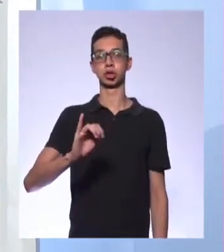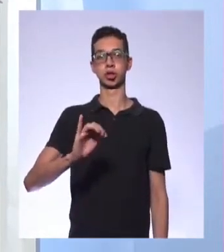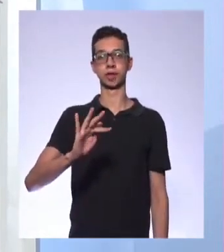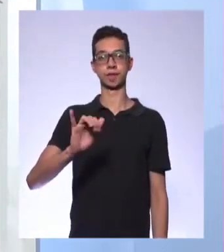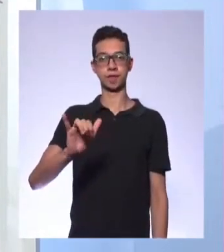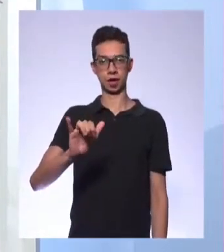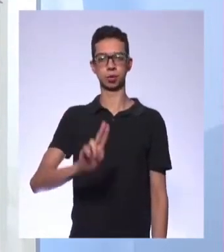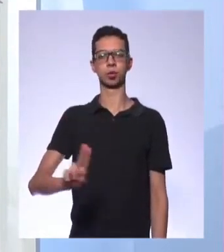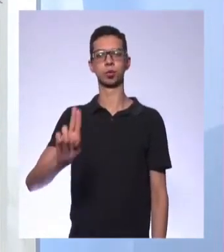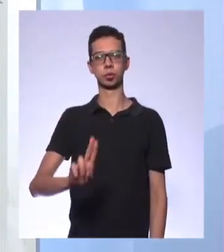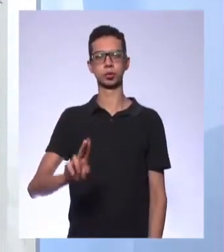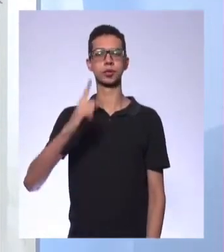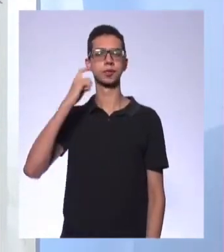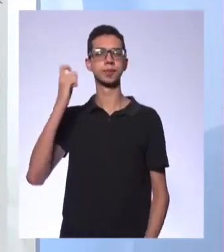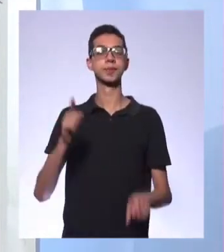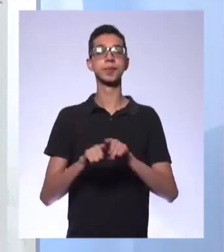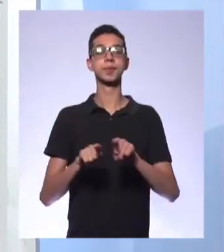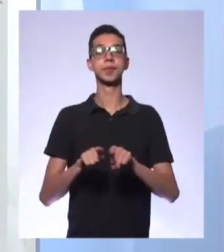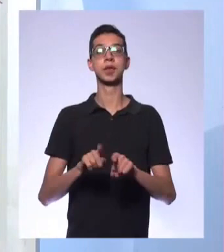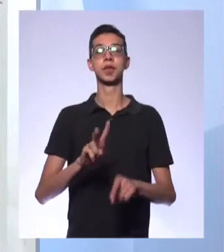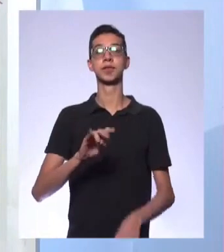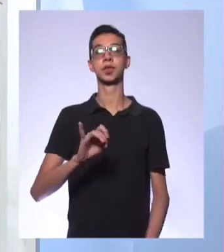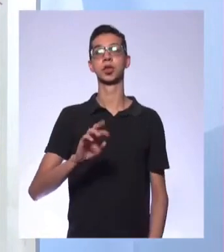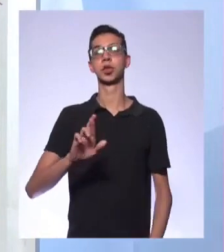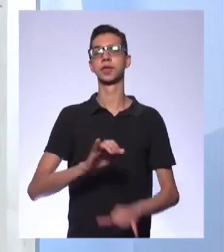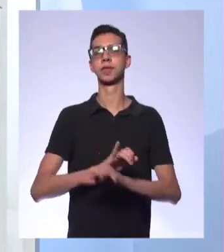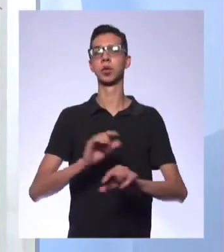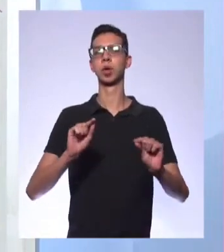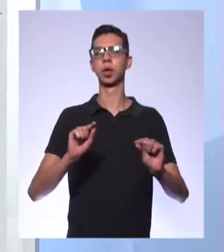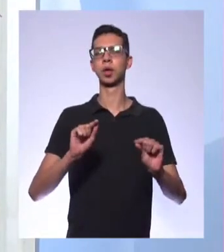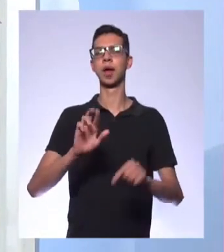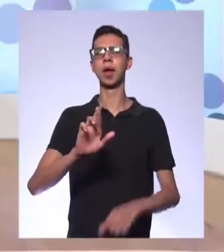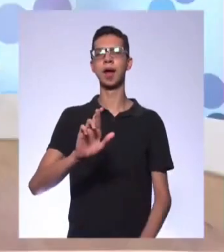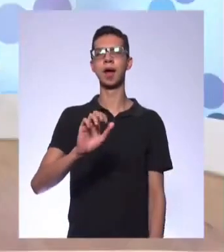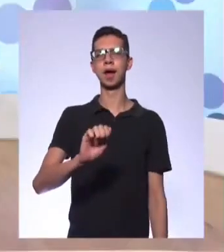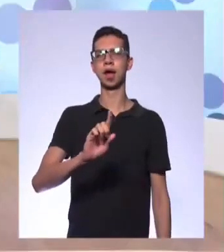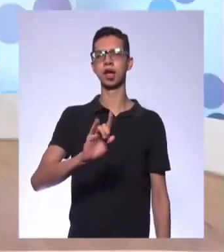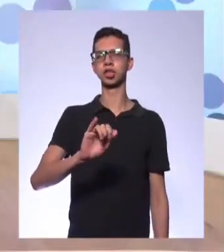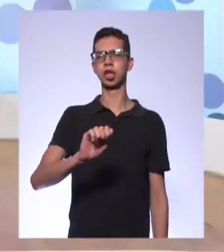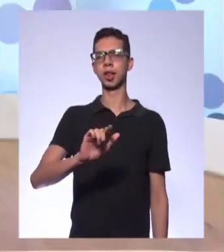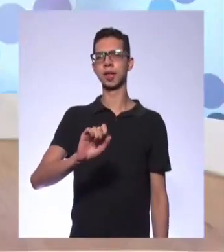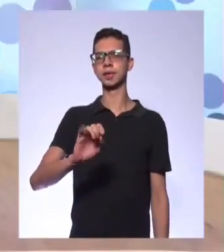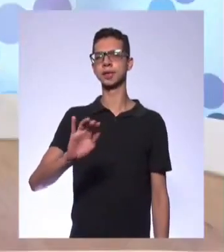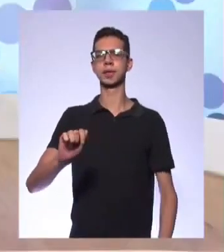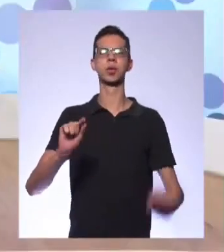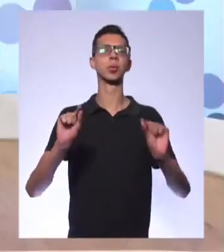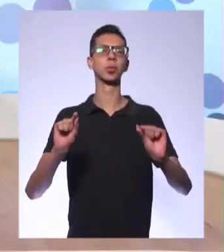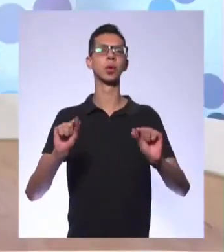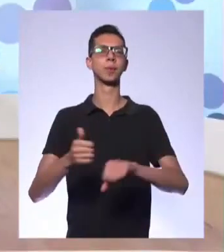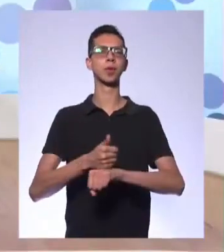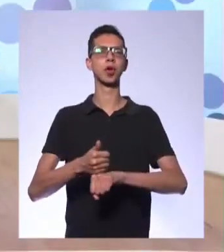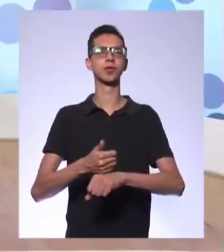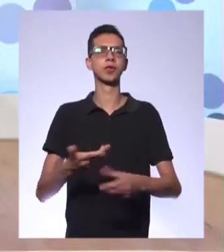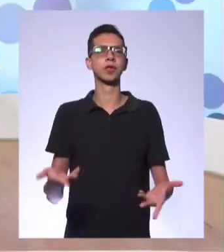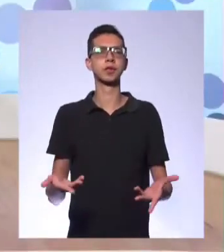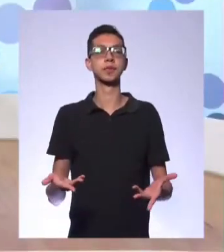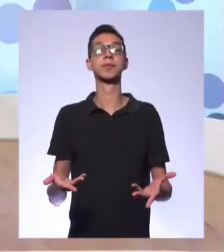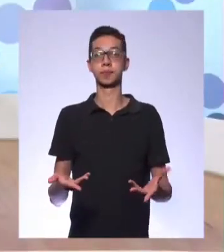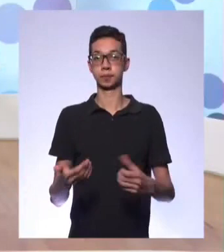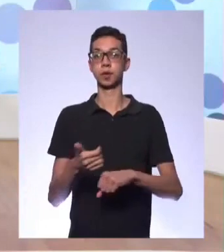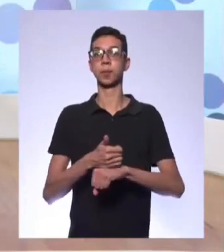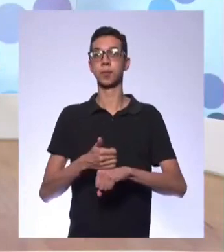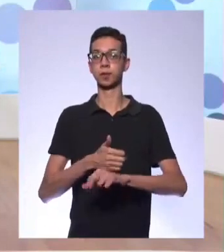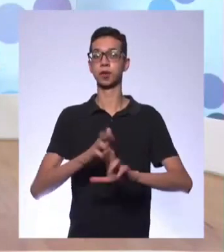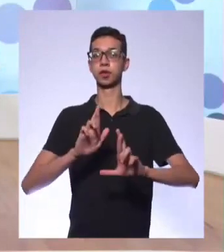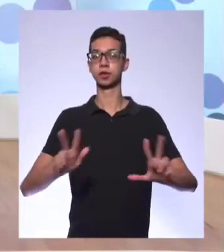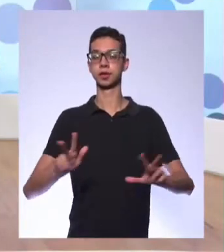Vitor perguntou, radialista, professora, é o quê? Olha, o radialista ele é um outro tipo de profissional, né? Ele é um profissional,